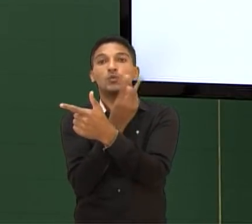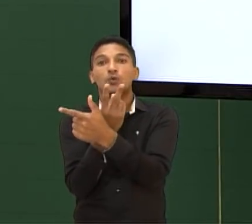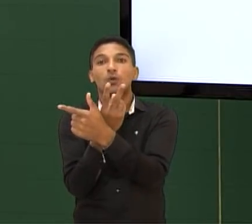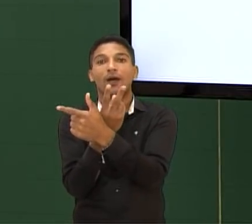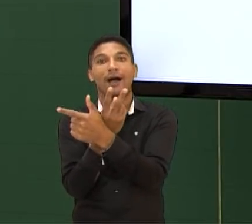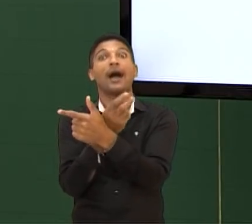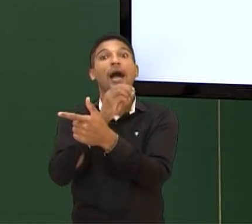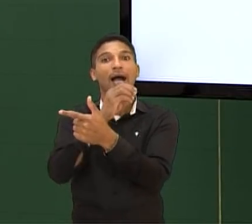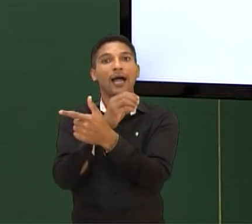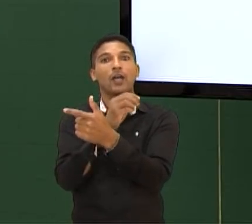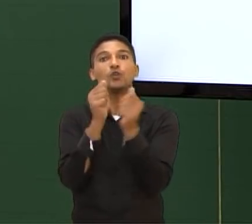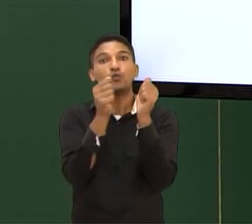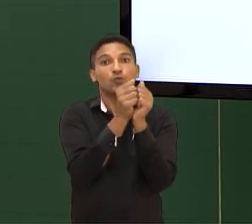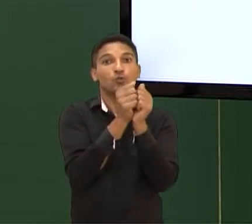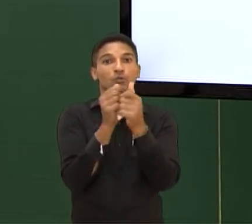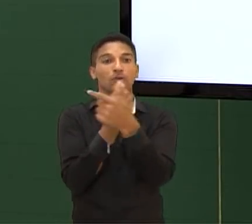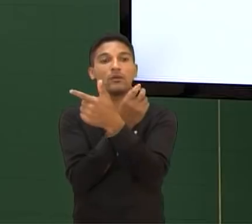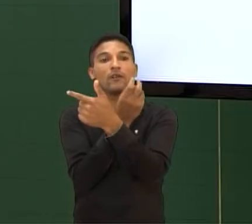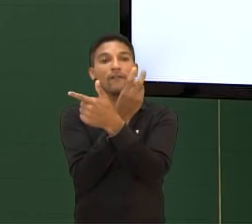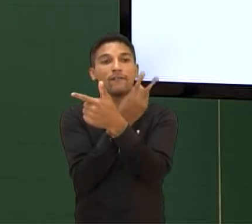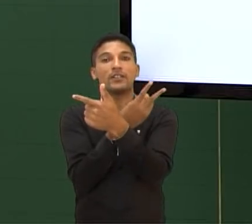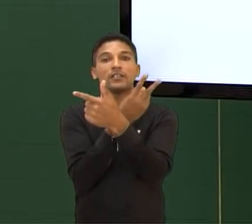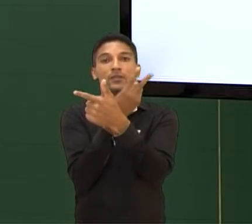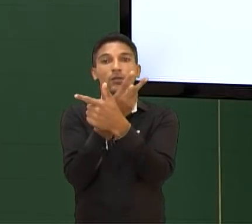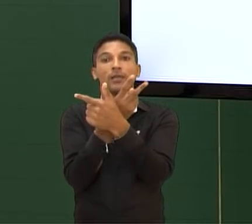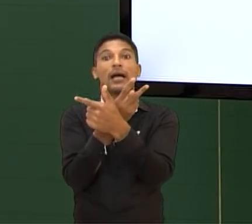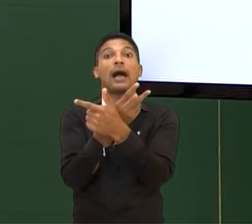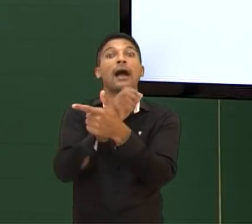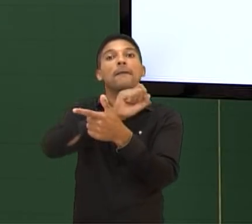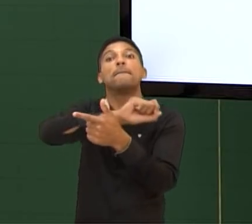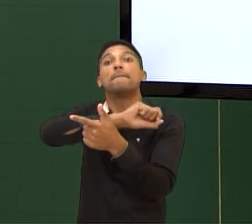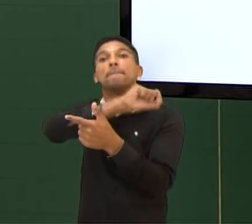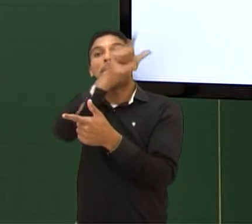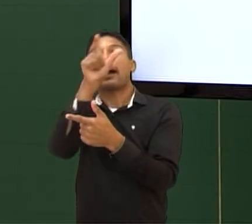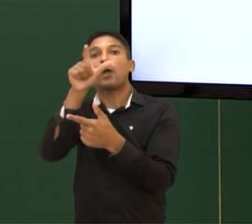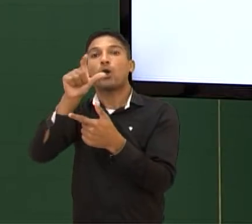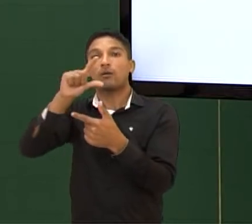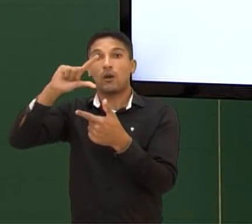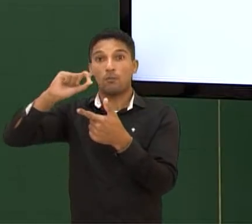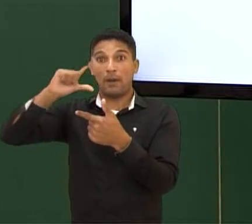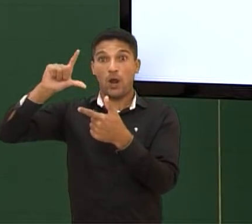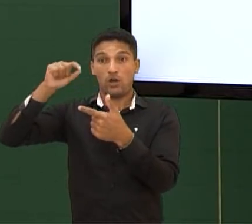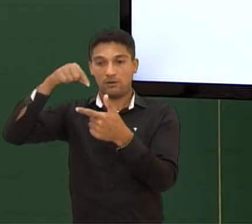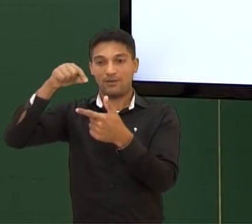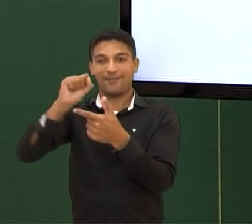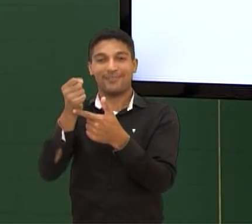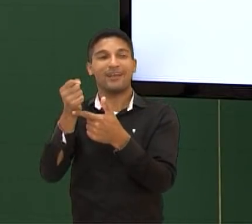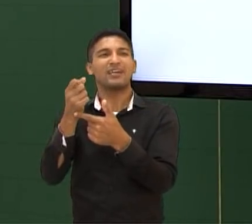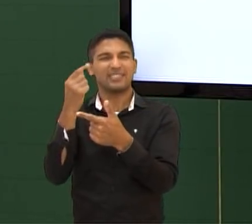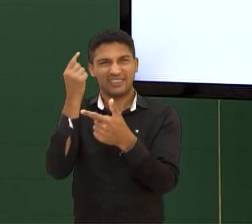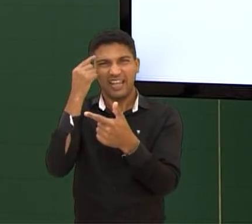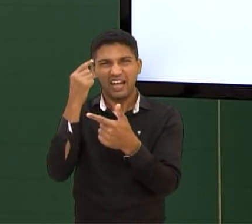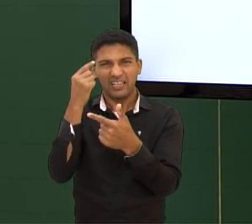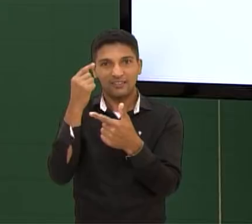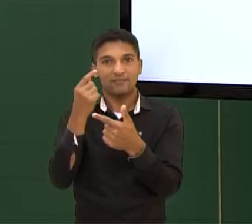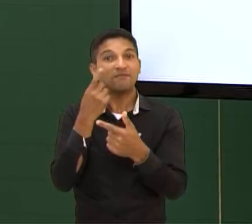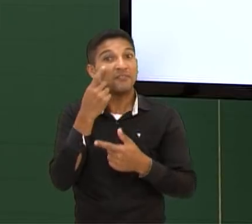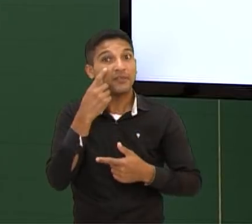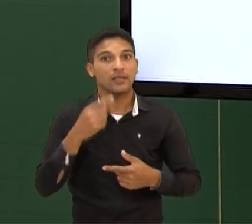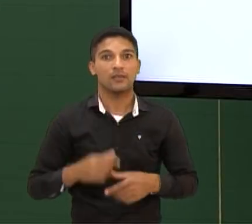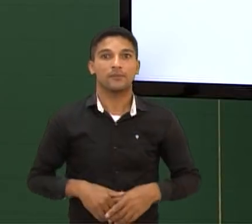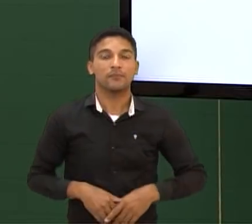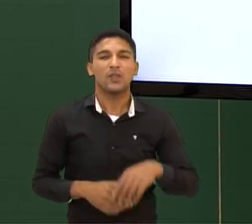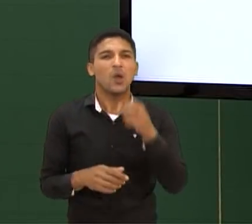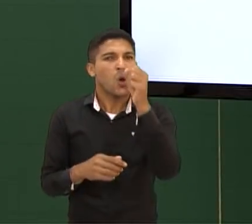pode constar na tábua do 8. Mas será que tem? Vamos pensar, 8 vezes 1 é 8. 8 vezes 2 é